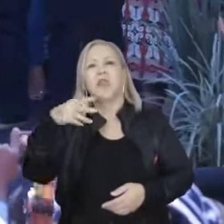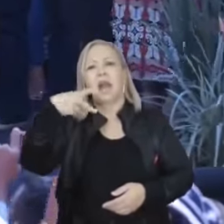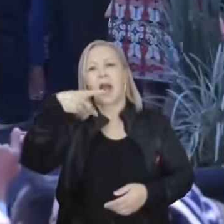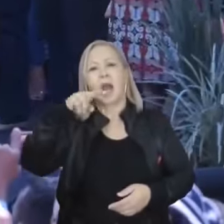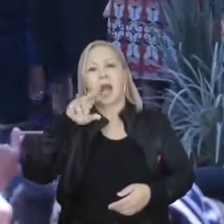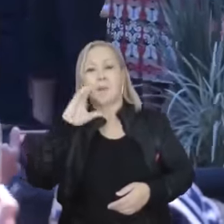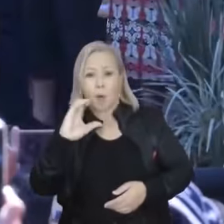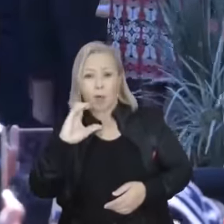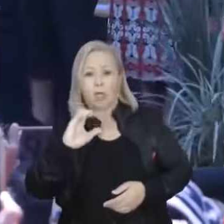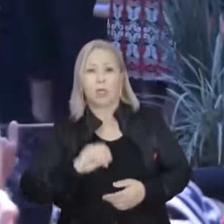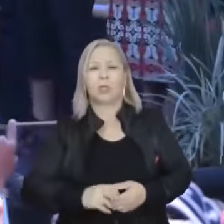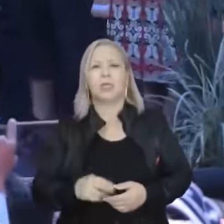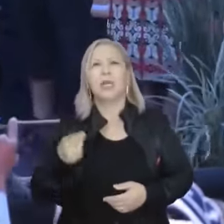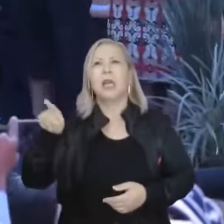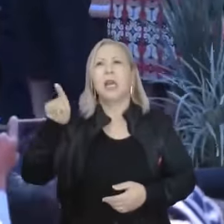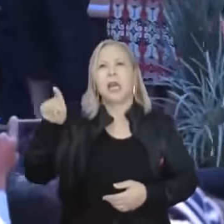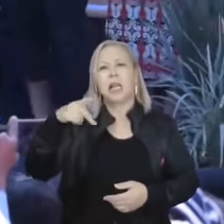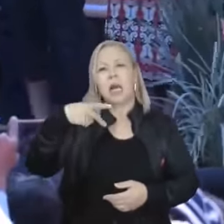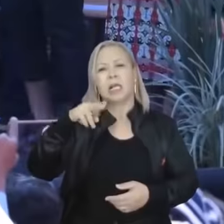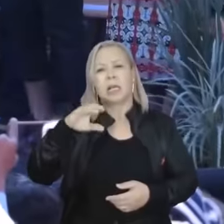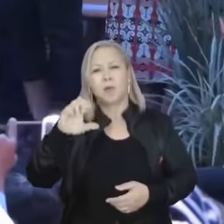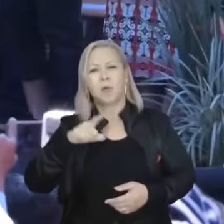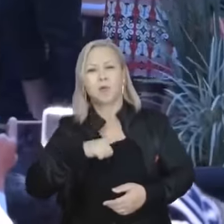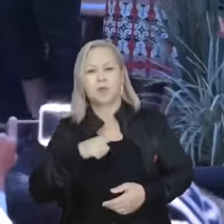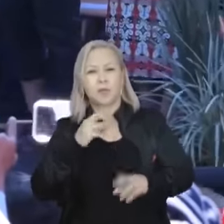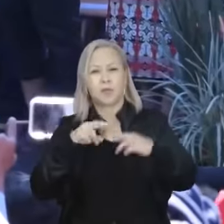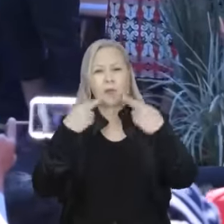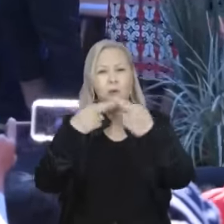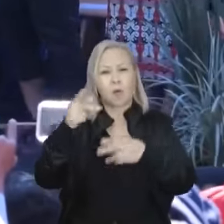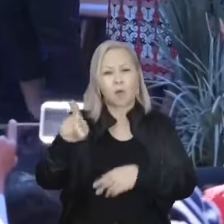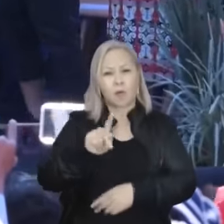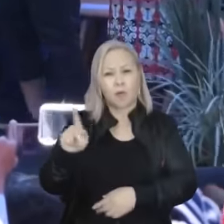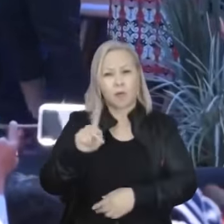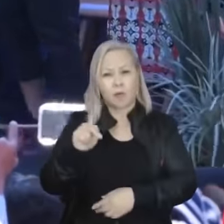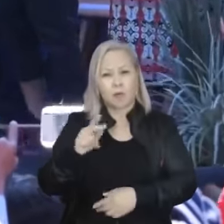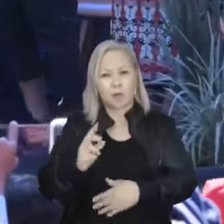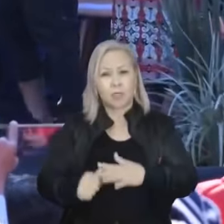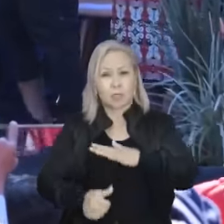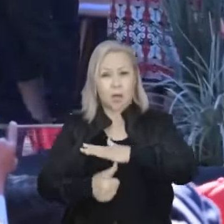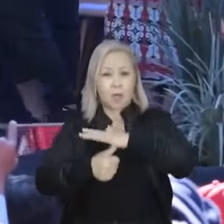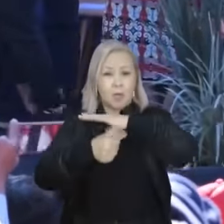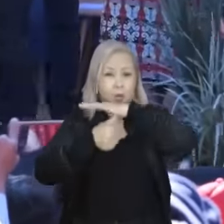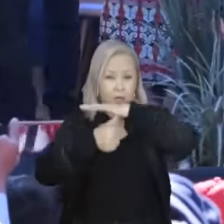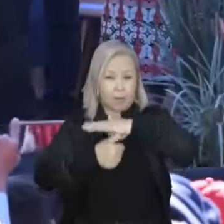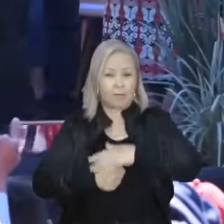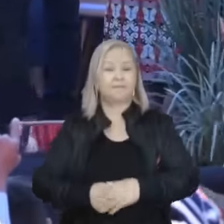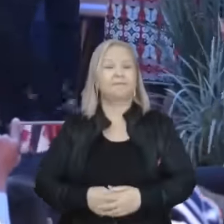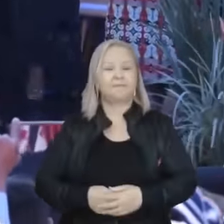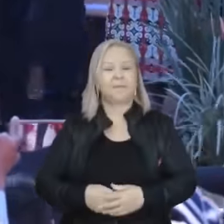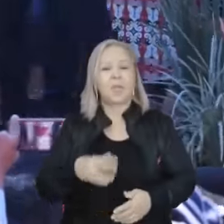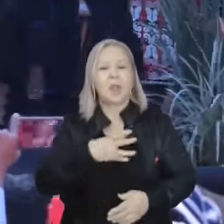E na PUC eu tive uma reunião com os professores da reitoria. E o filho da reitora